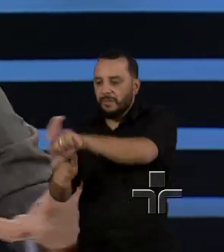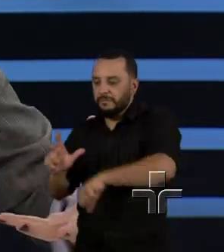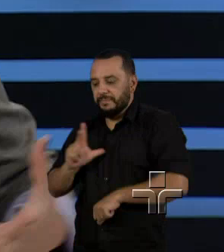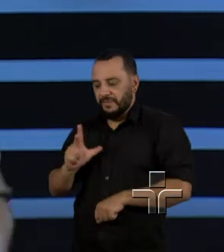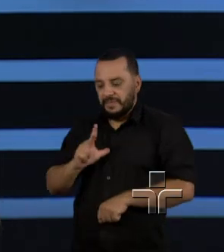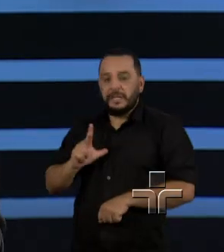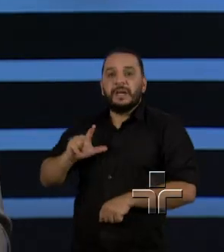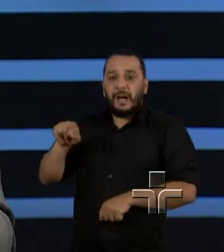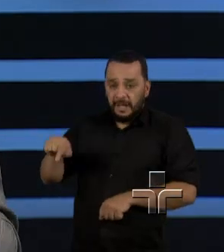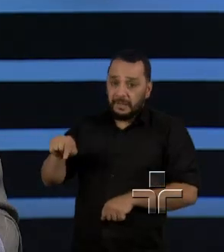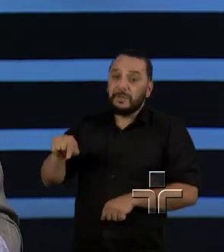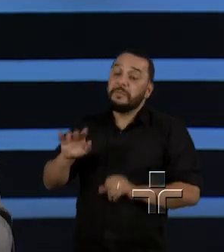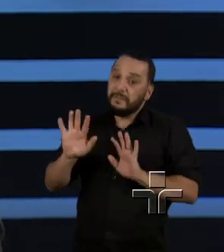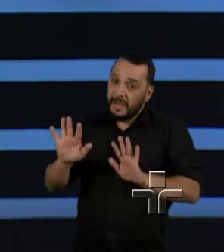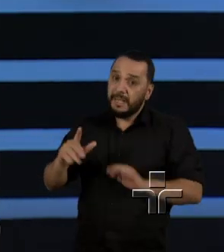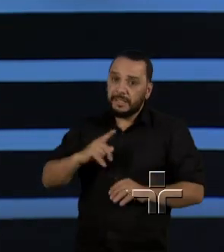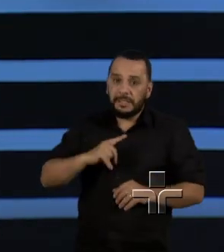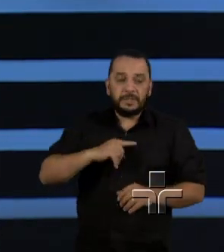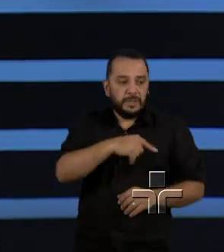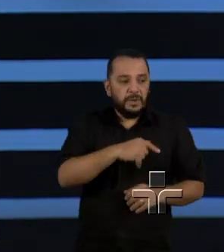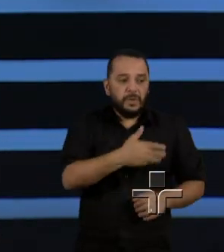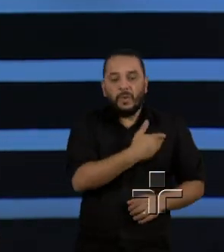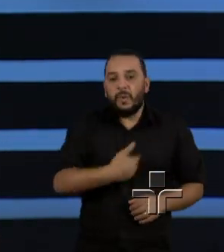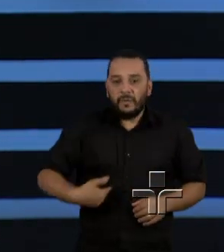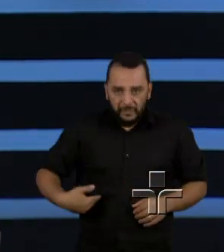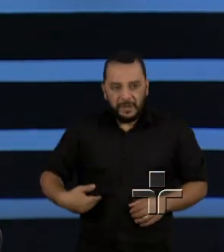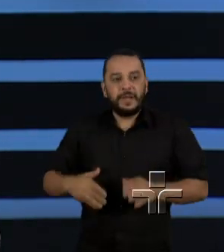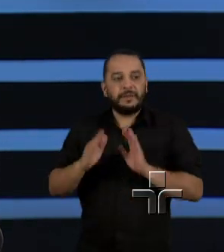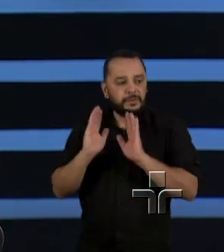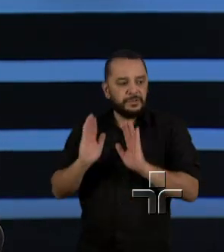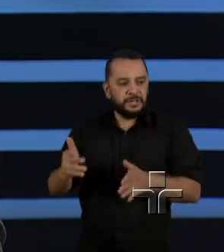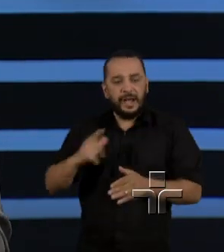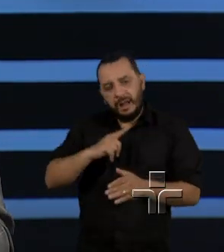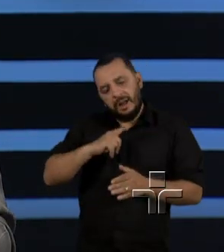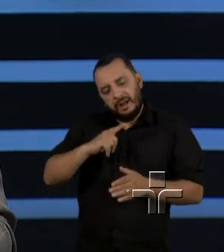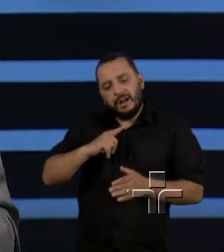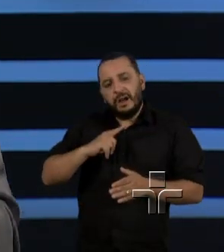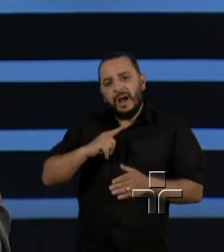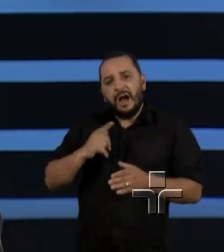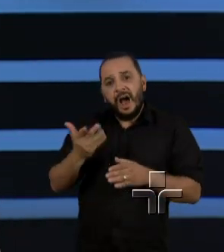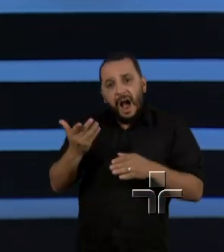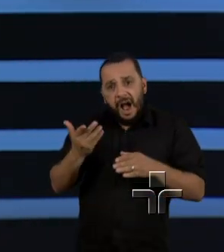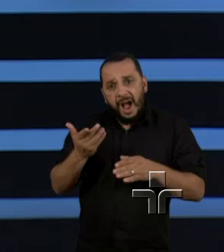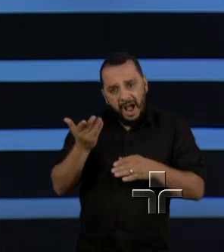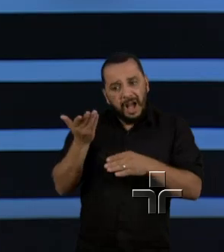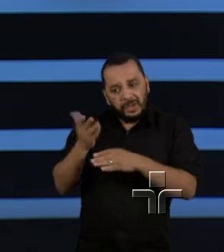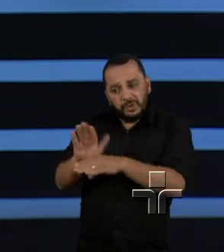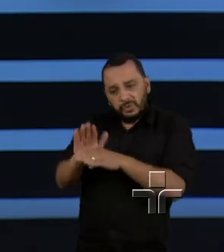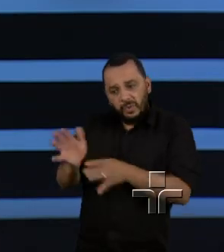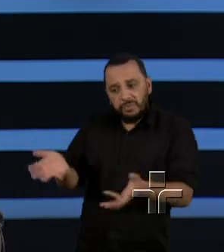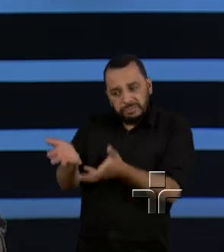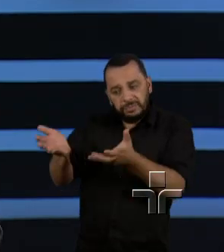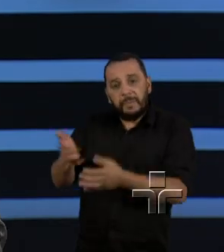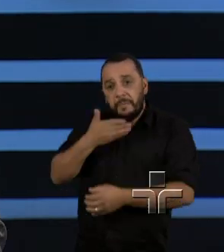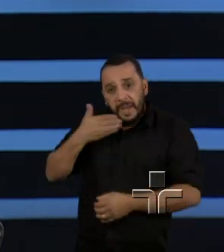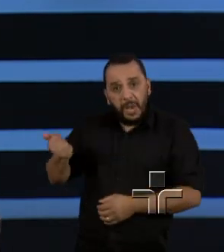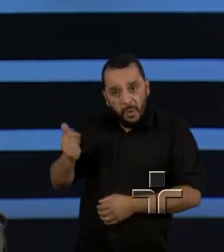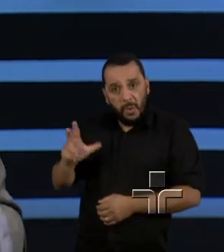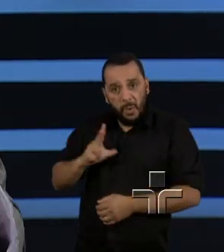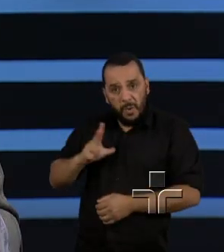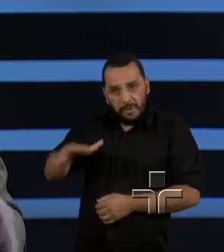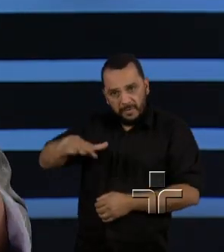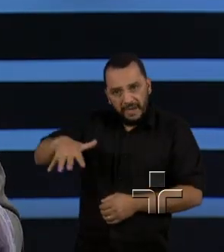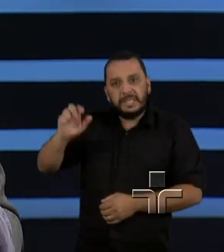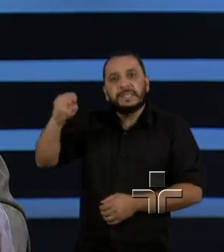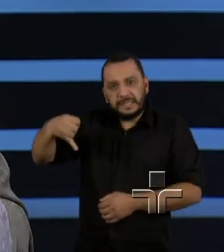foi gestada enquanto ela era estatal. Então, assim, melhorou depois de privatizada? Sim, melhorou,